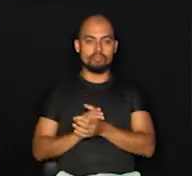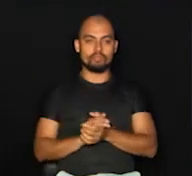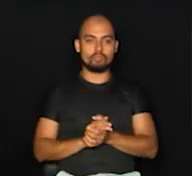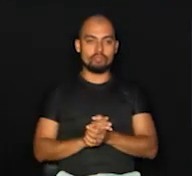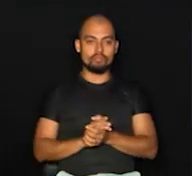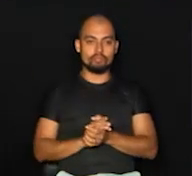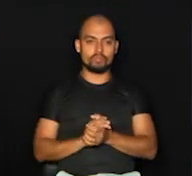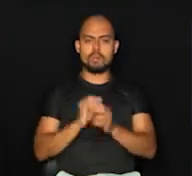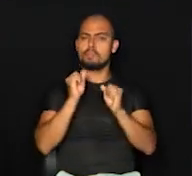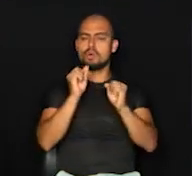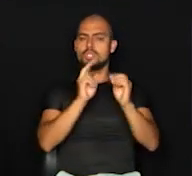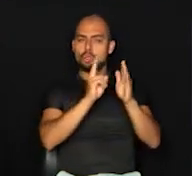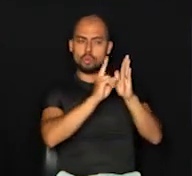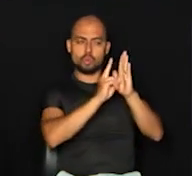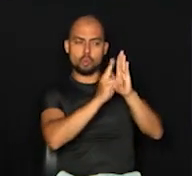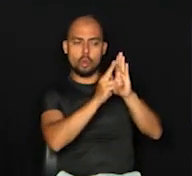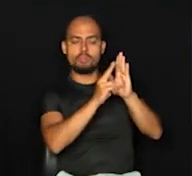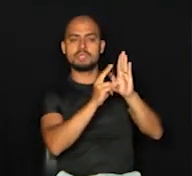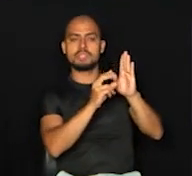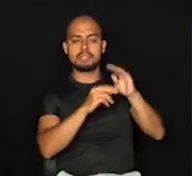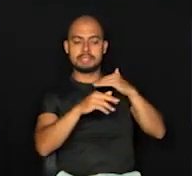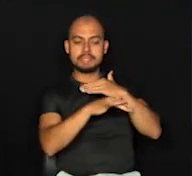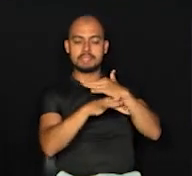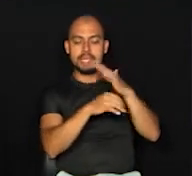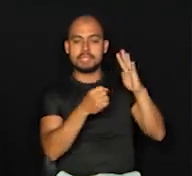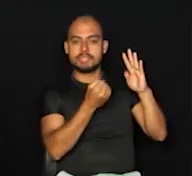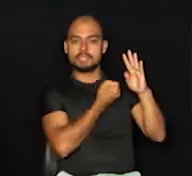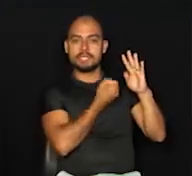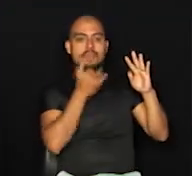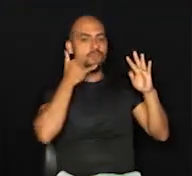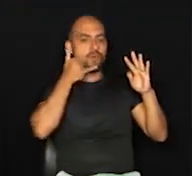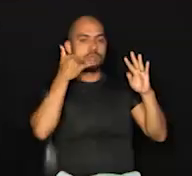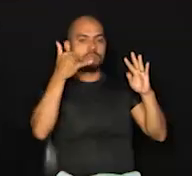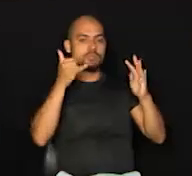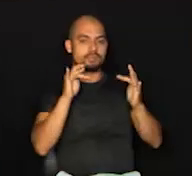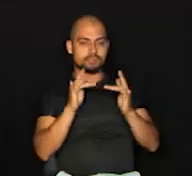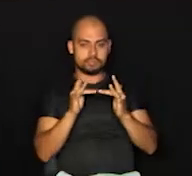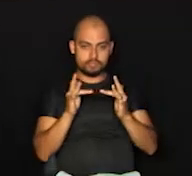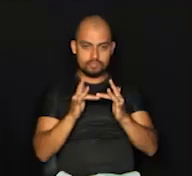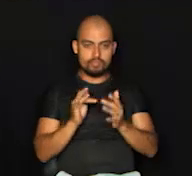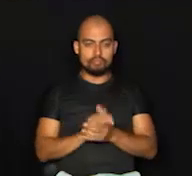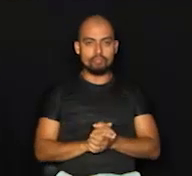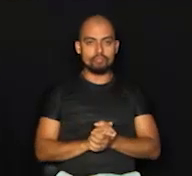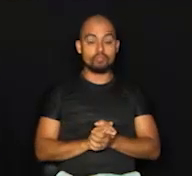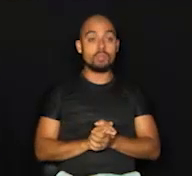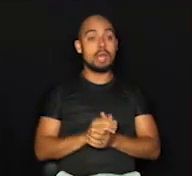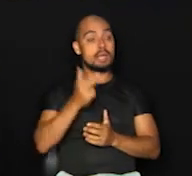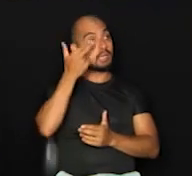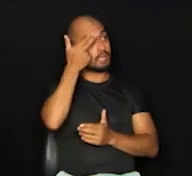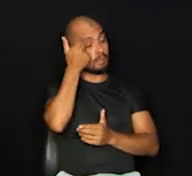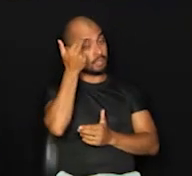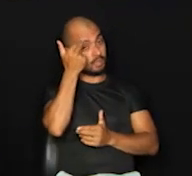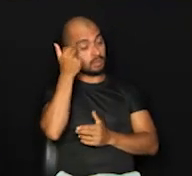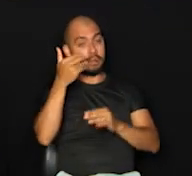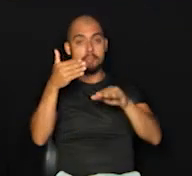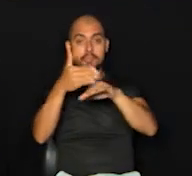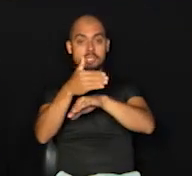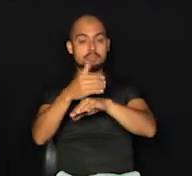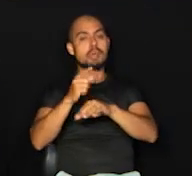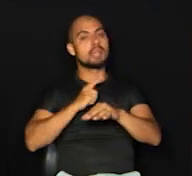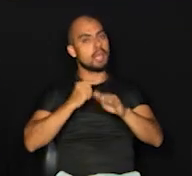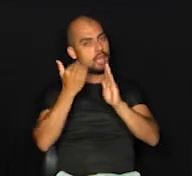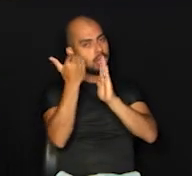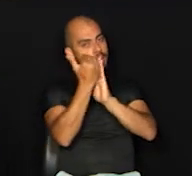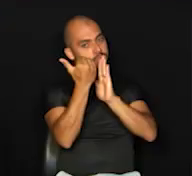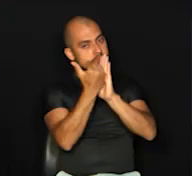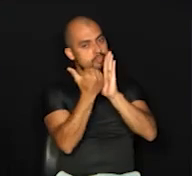@cpfl.com.br. Coloca o nome completo, a cidade e o telefone para contato. Tá certo, então. Gabriel, e olha, para participar tem uns requisitos